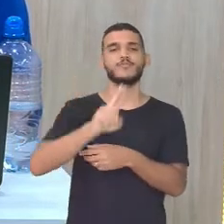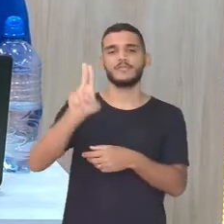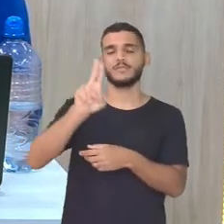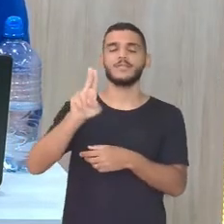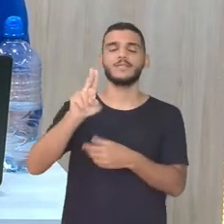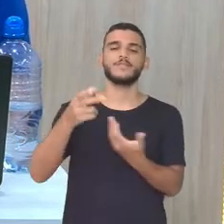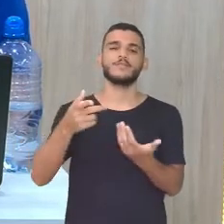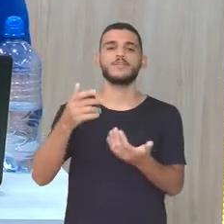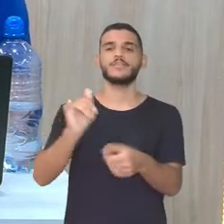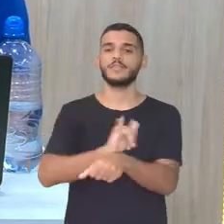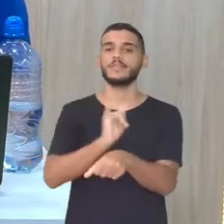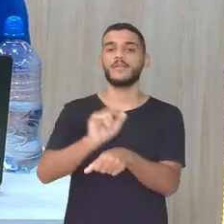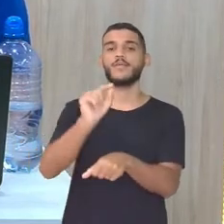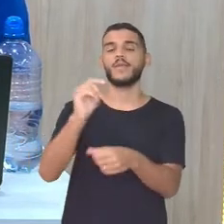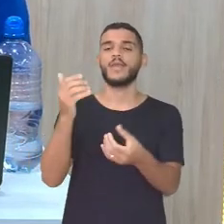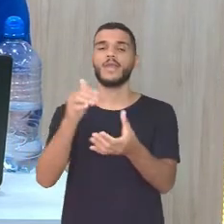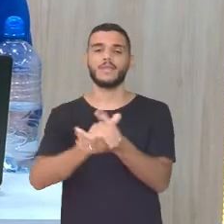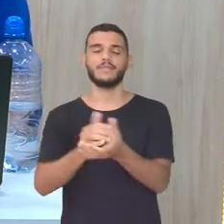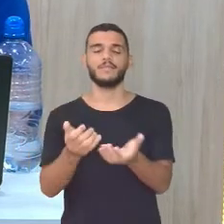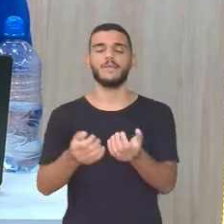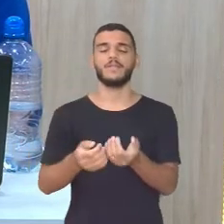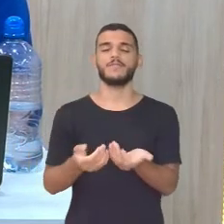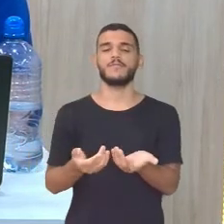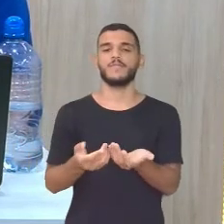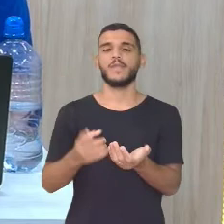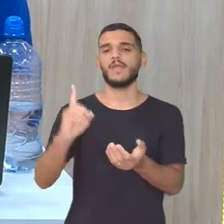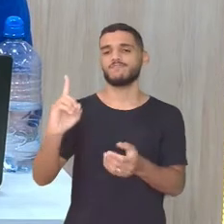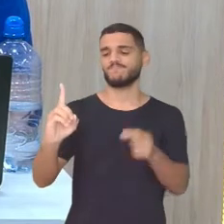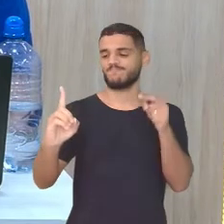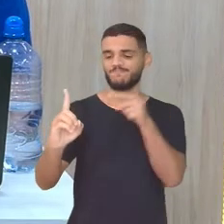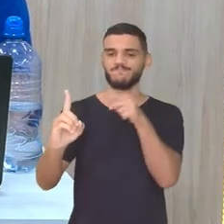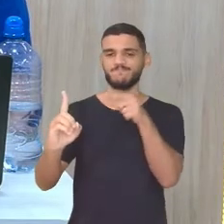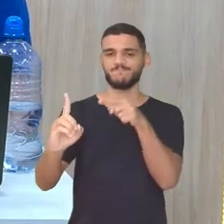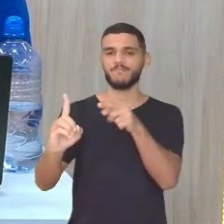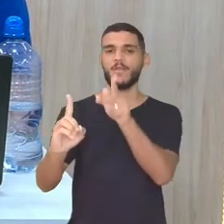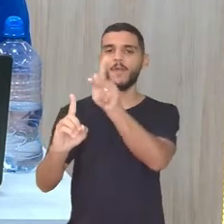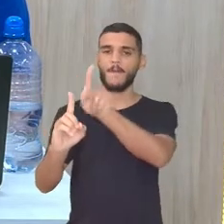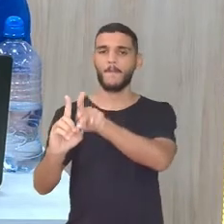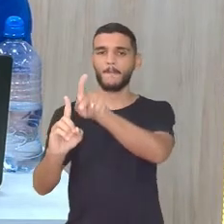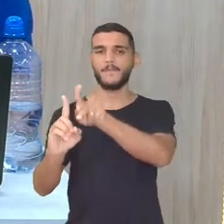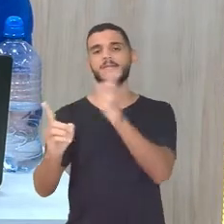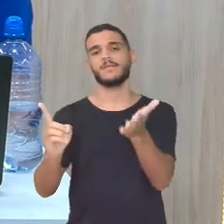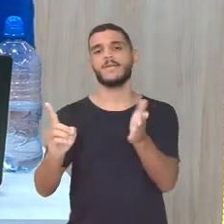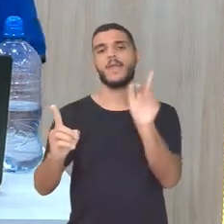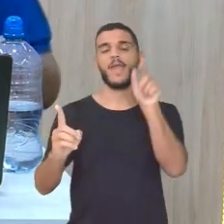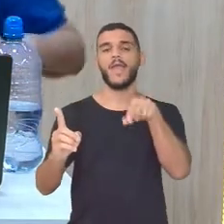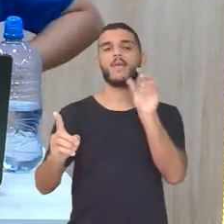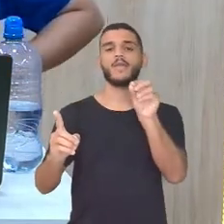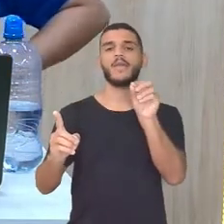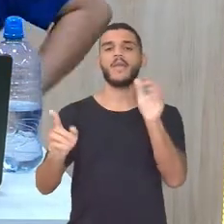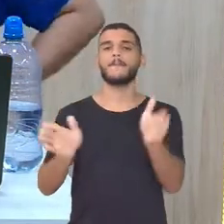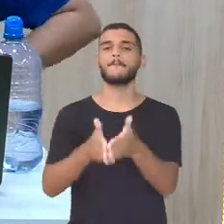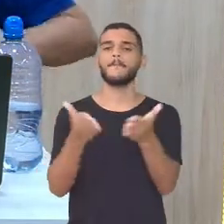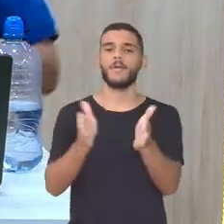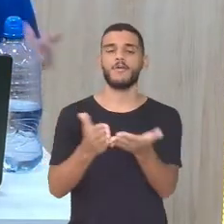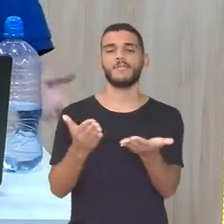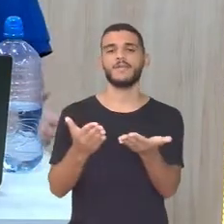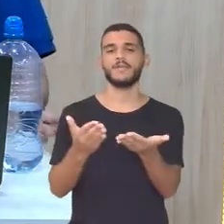Por né? meio do casamento. O fato do príncipe ser pobre poderia gerar na cabeça do rei um certo enfraquecimento do próprio